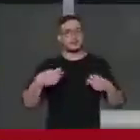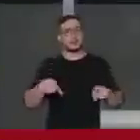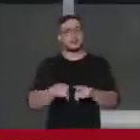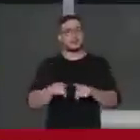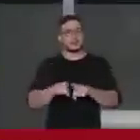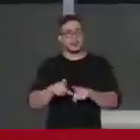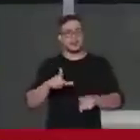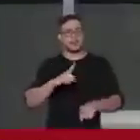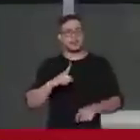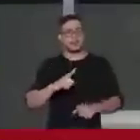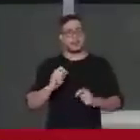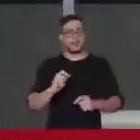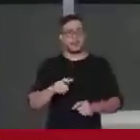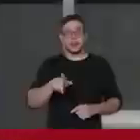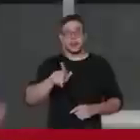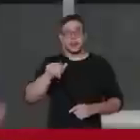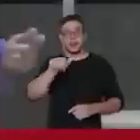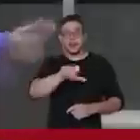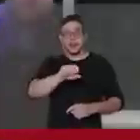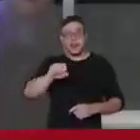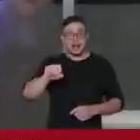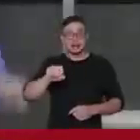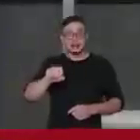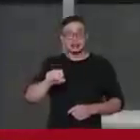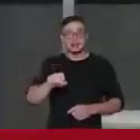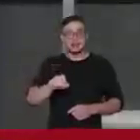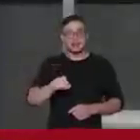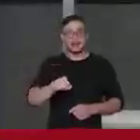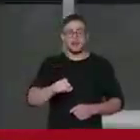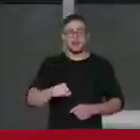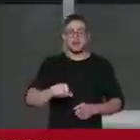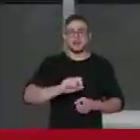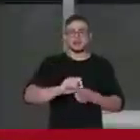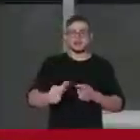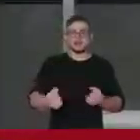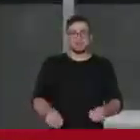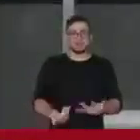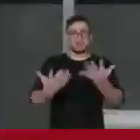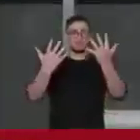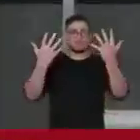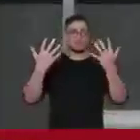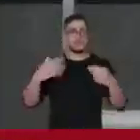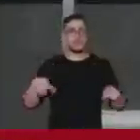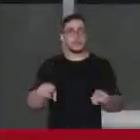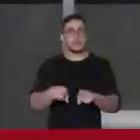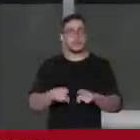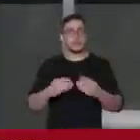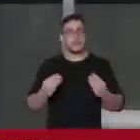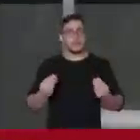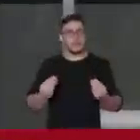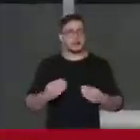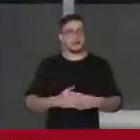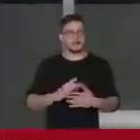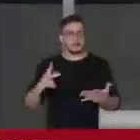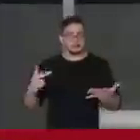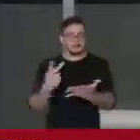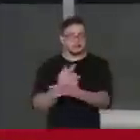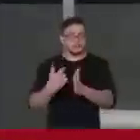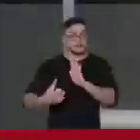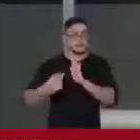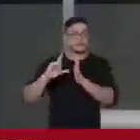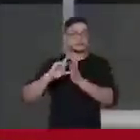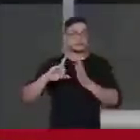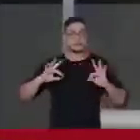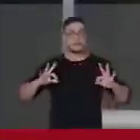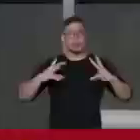de gás para botar fogo explodindo perto de posto de gasolina foi o que fizeram Ontem todo mundo viu